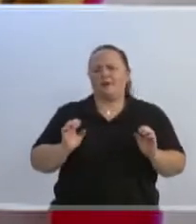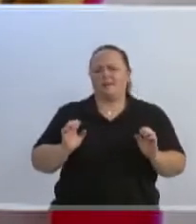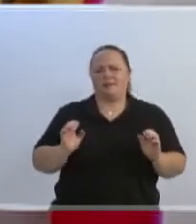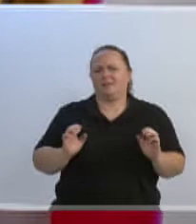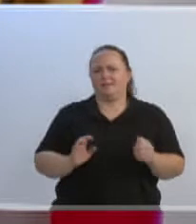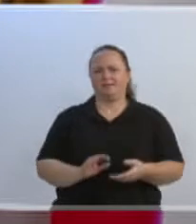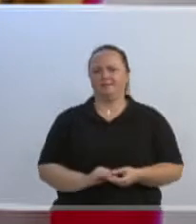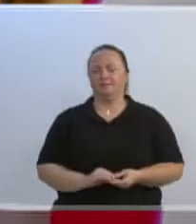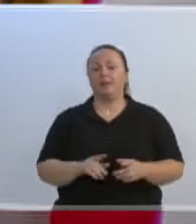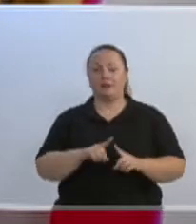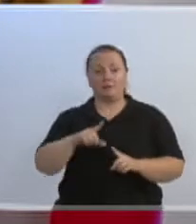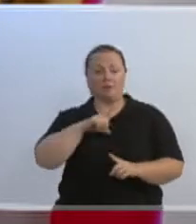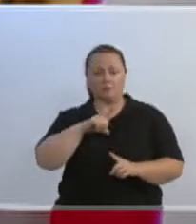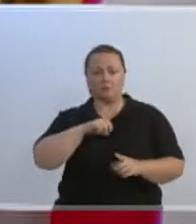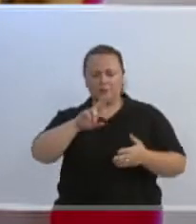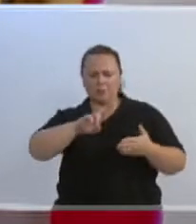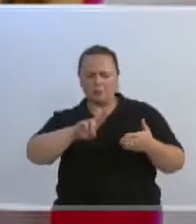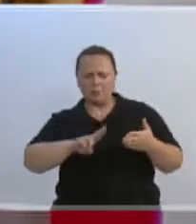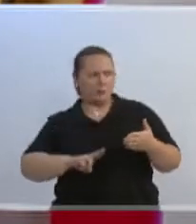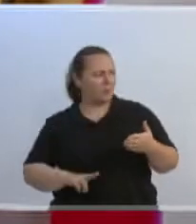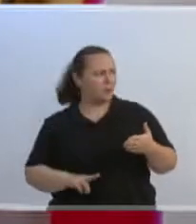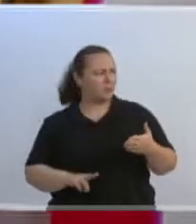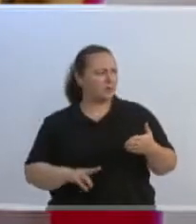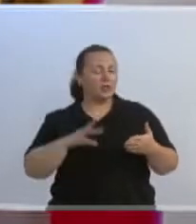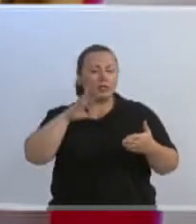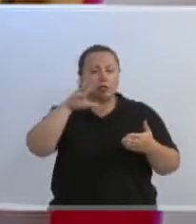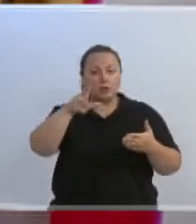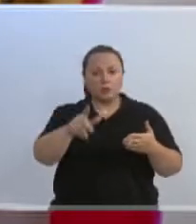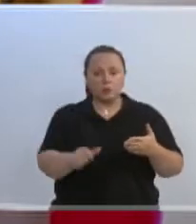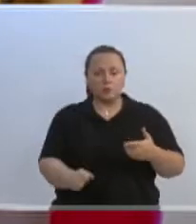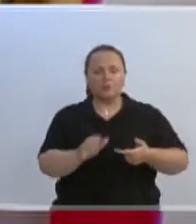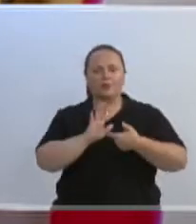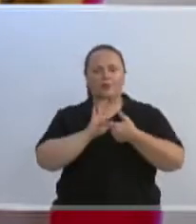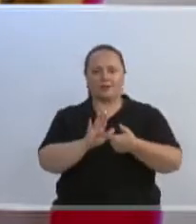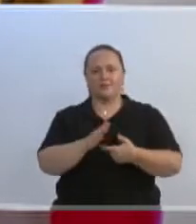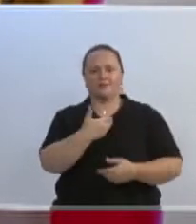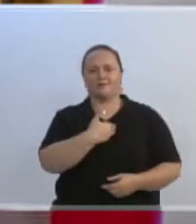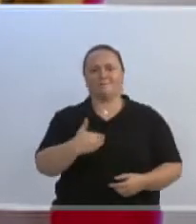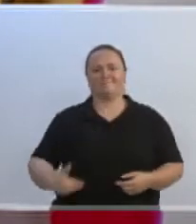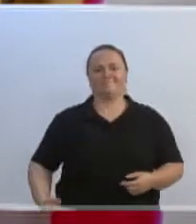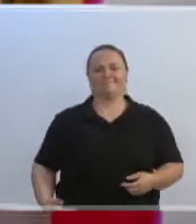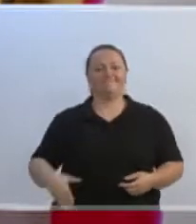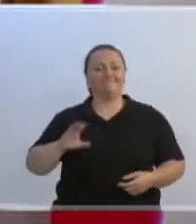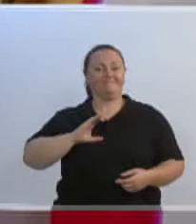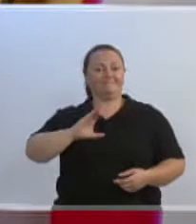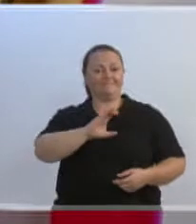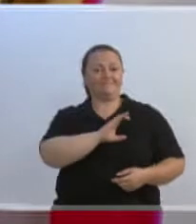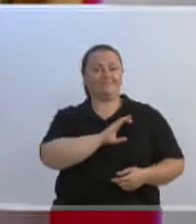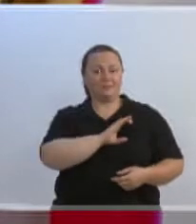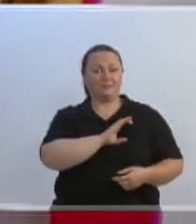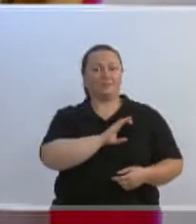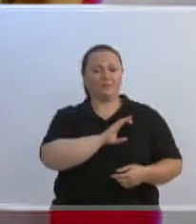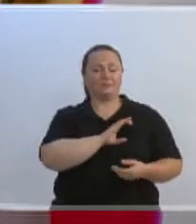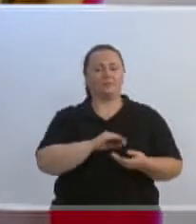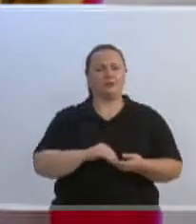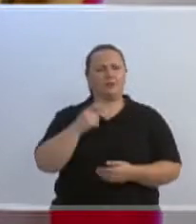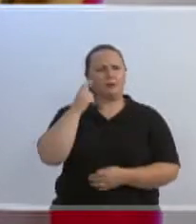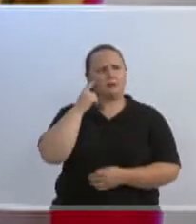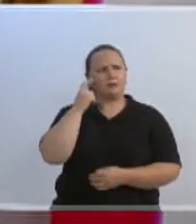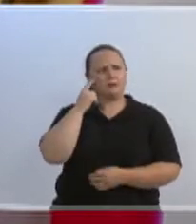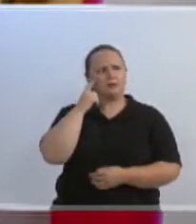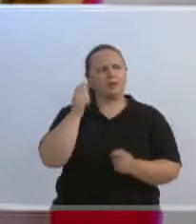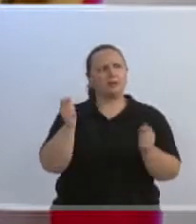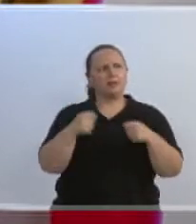ó, os nomes de todos eles que Vossa Excelência indicou no governo. Eu pensei que dava uma coma, mas dá uma tupique